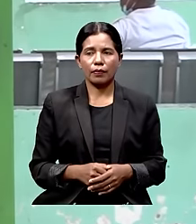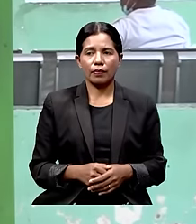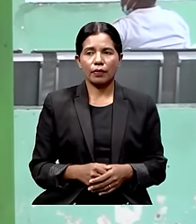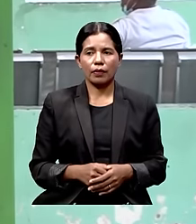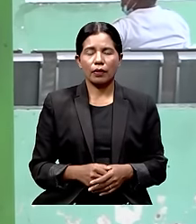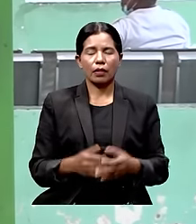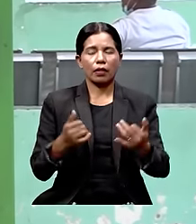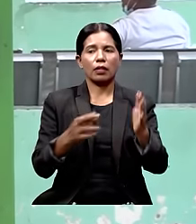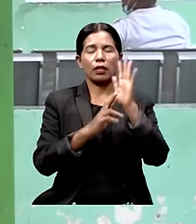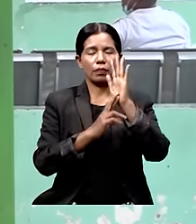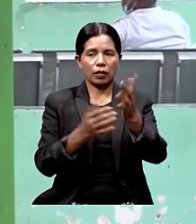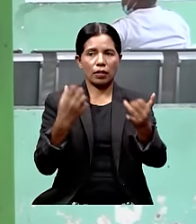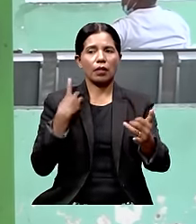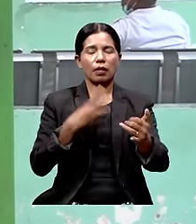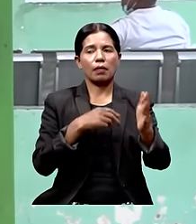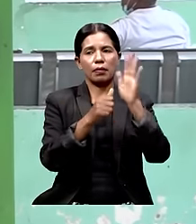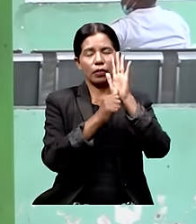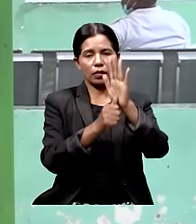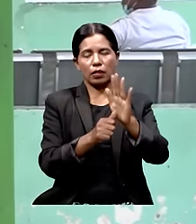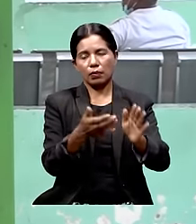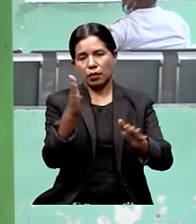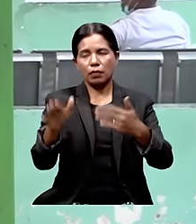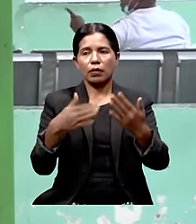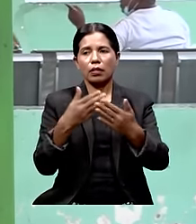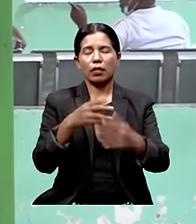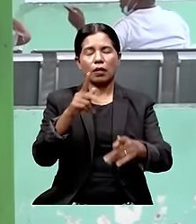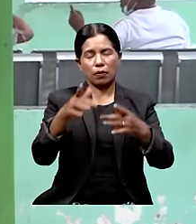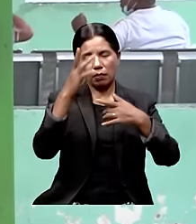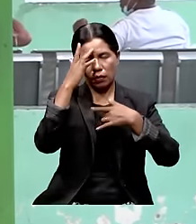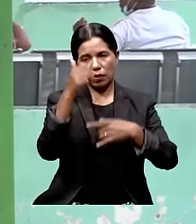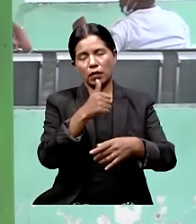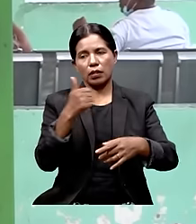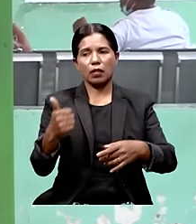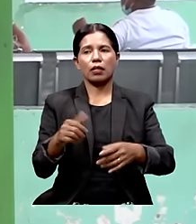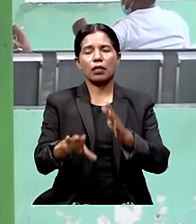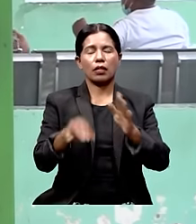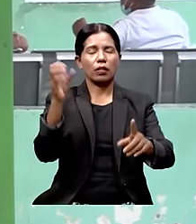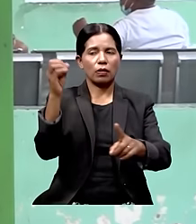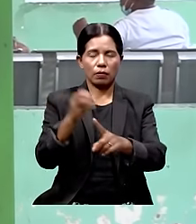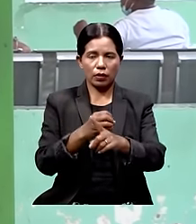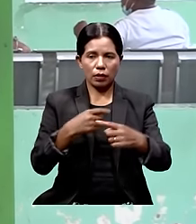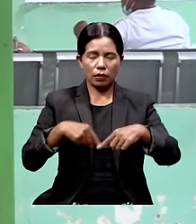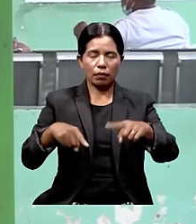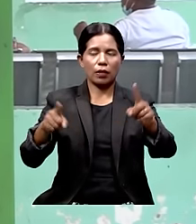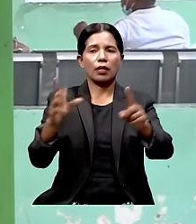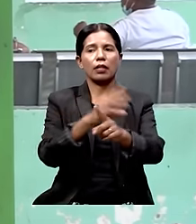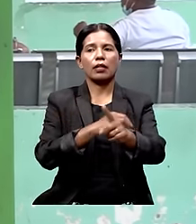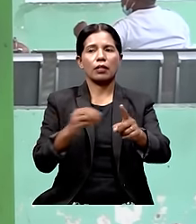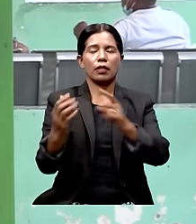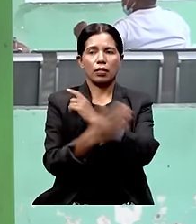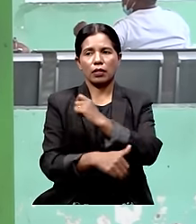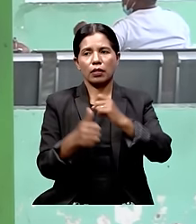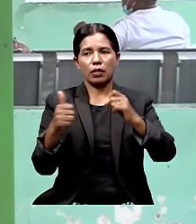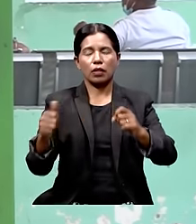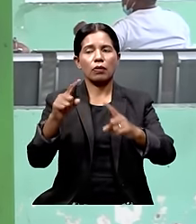Telespectadores, e a reportagem de Janeiro se apresenta beta boa sira, paciente balo ne durante ne reta oportunidade para halo tratamento e arrelior,